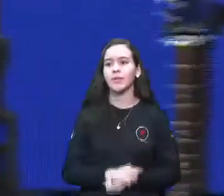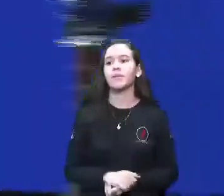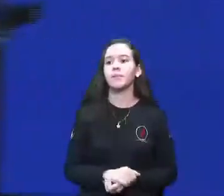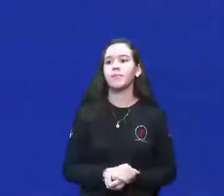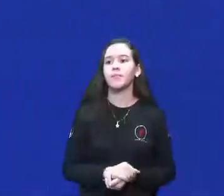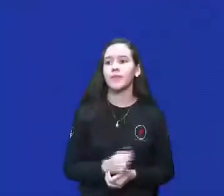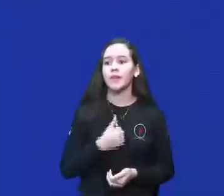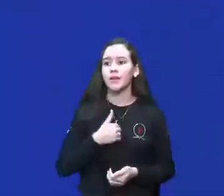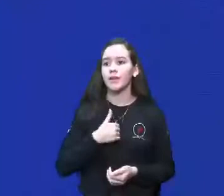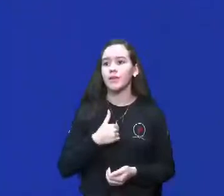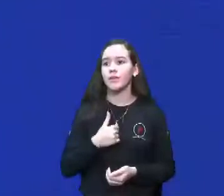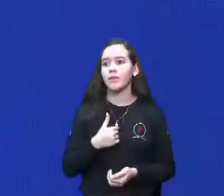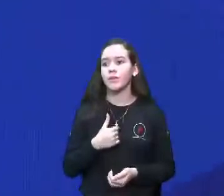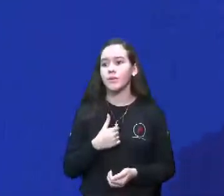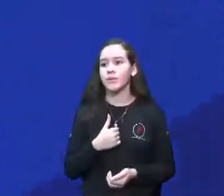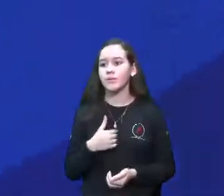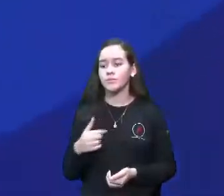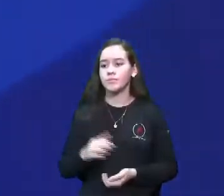prefiro entregar para o Senhor.